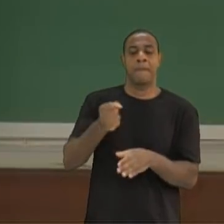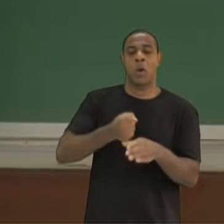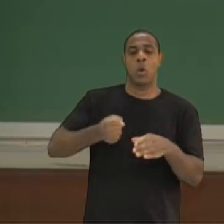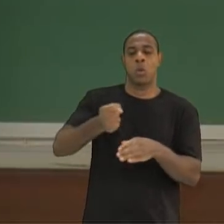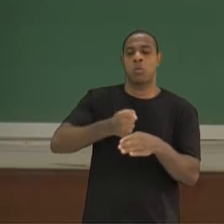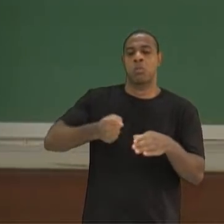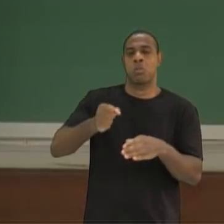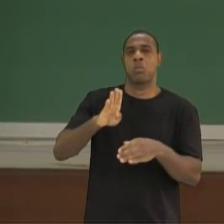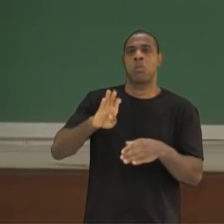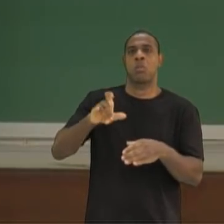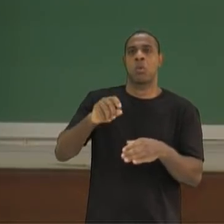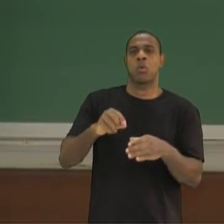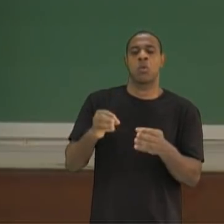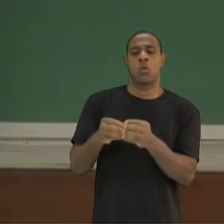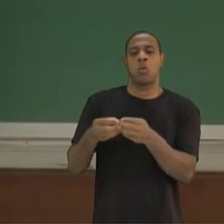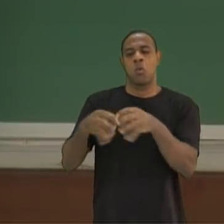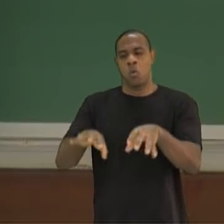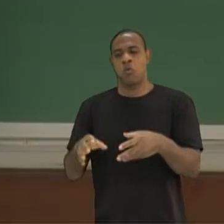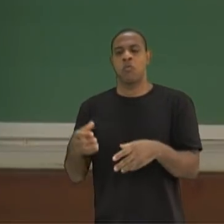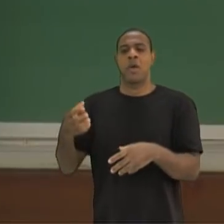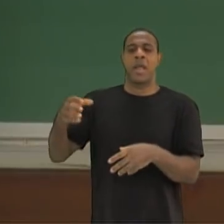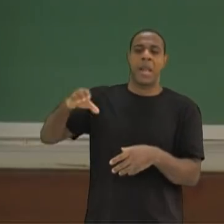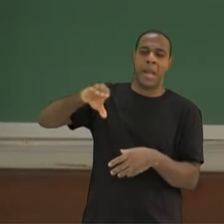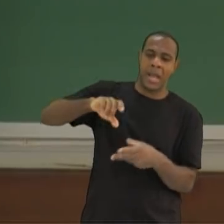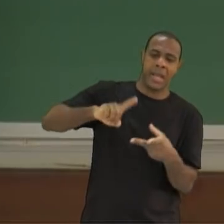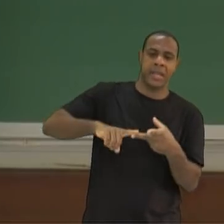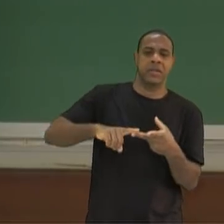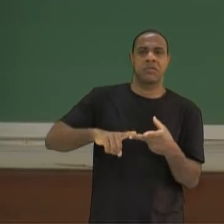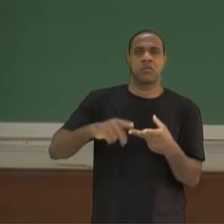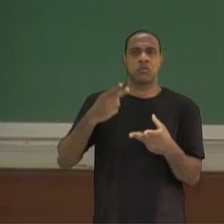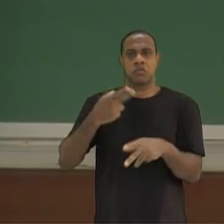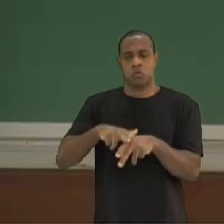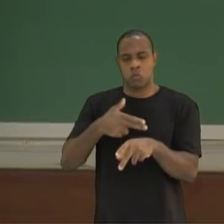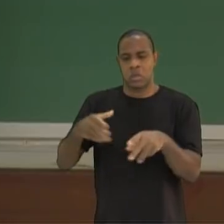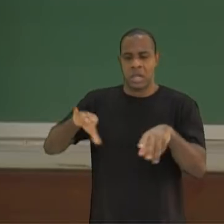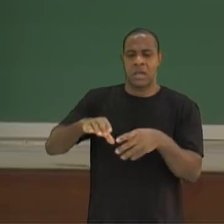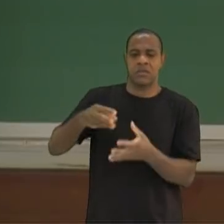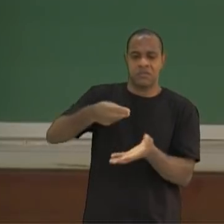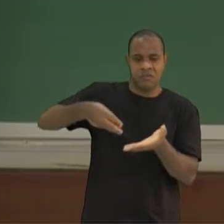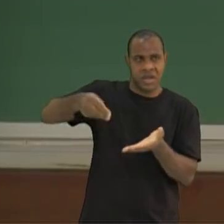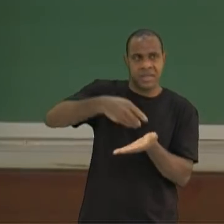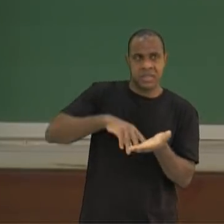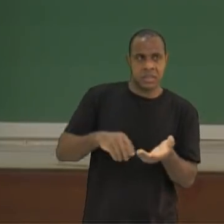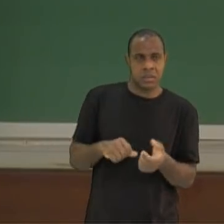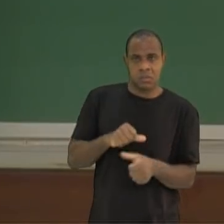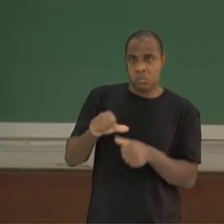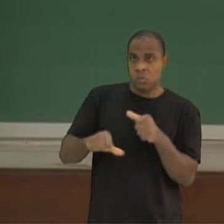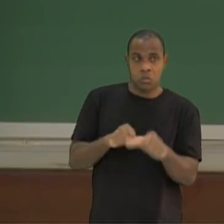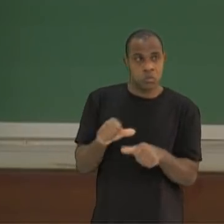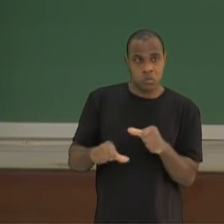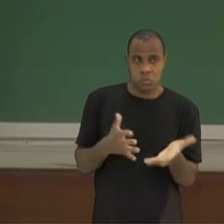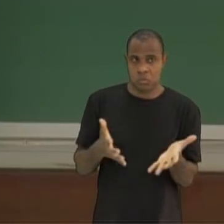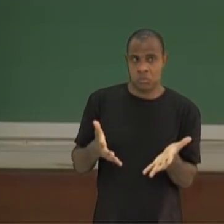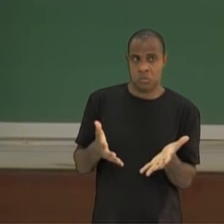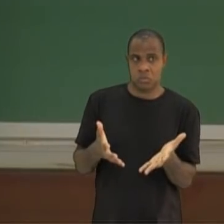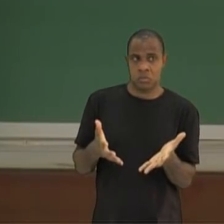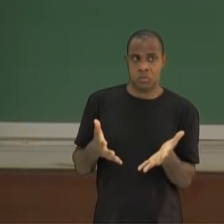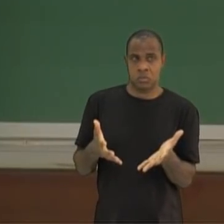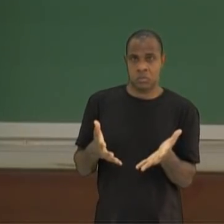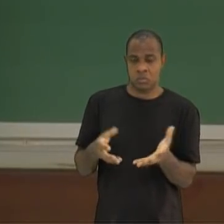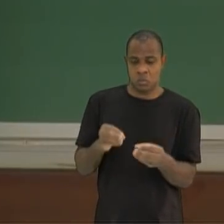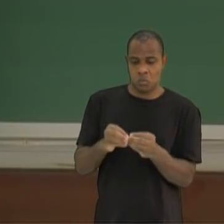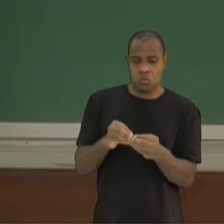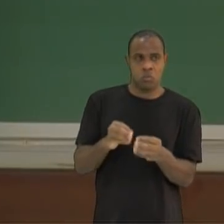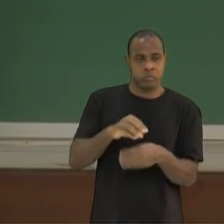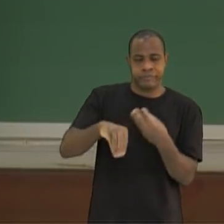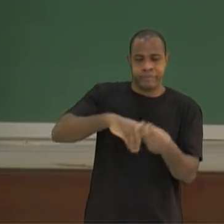você pega lá ovos, leite, Nescau, né, farinha. Mudou, não mudou? O ovo não aparece mais, a farinha